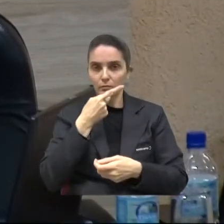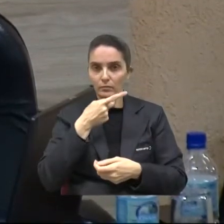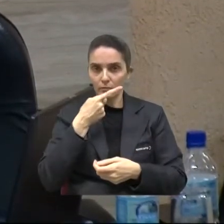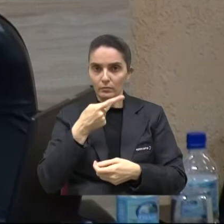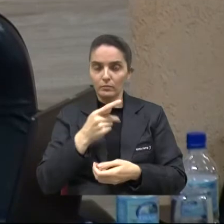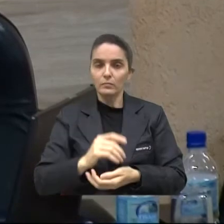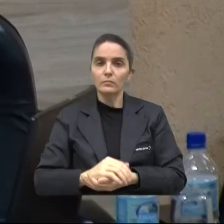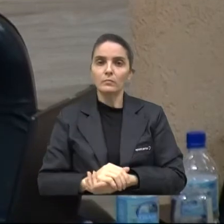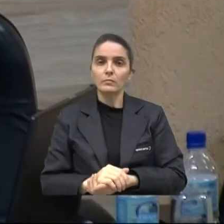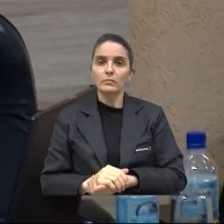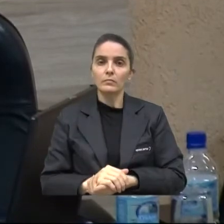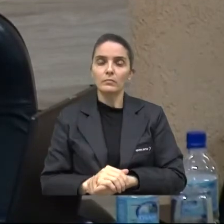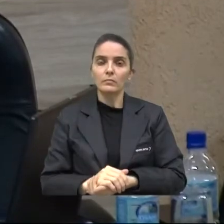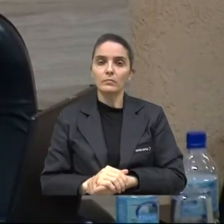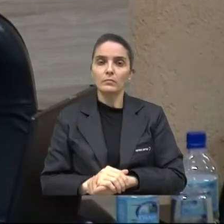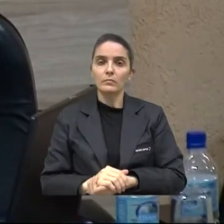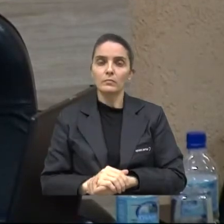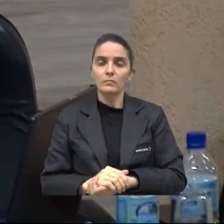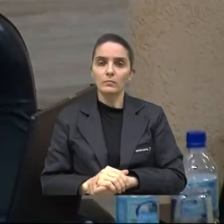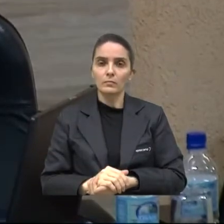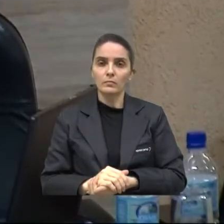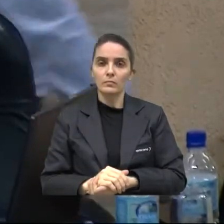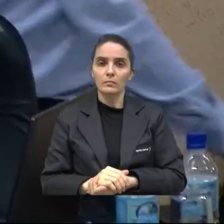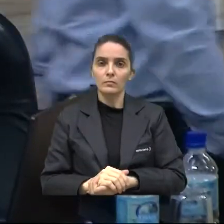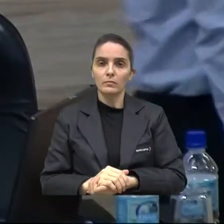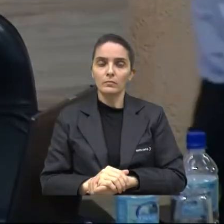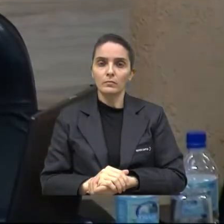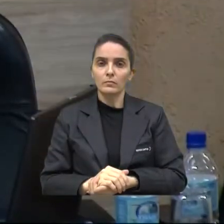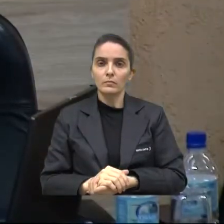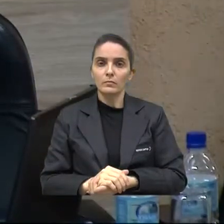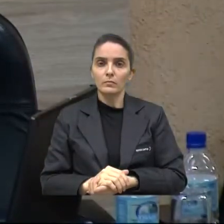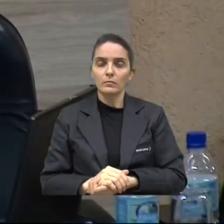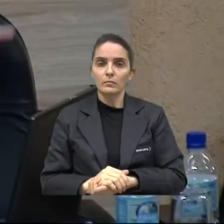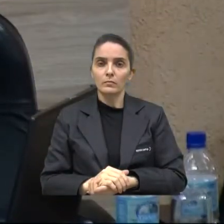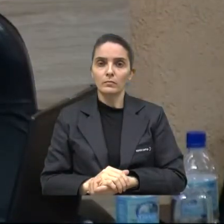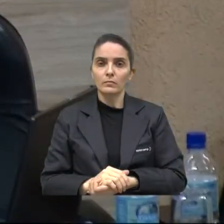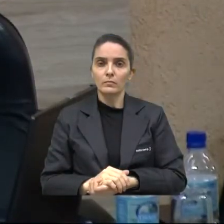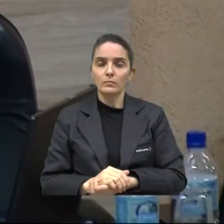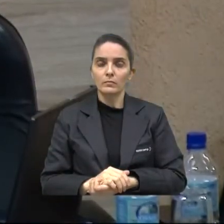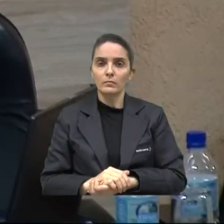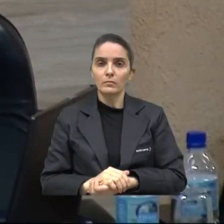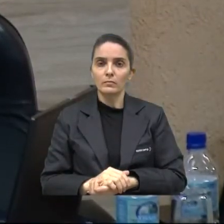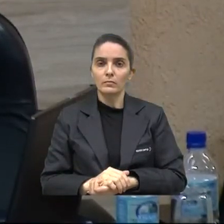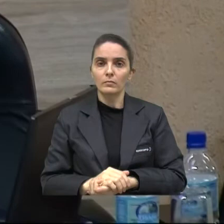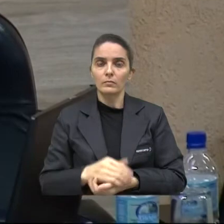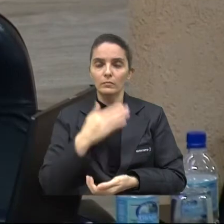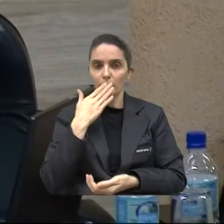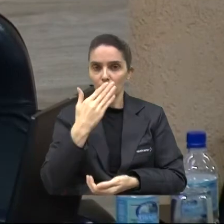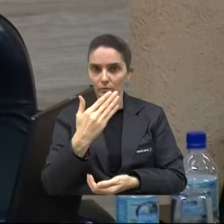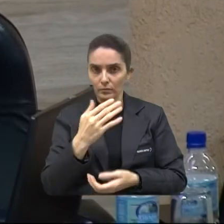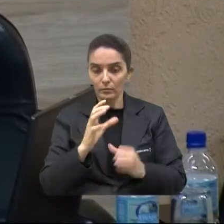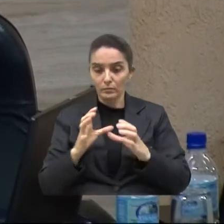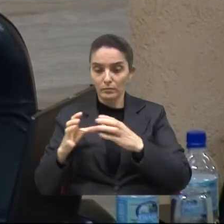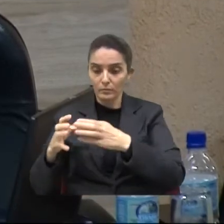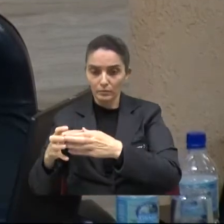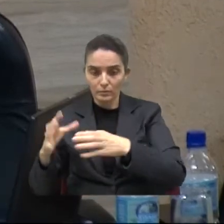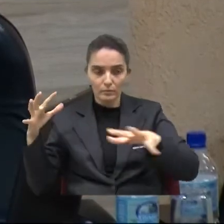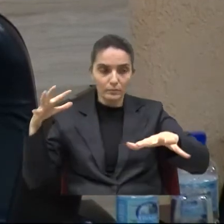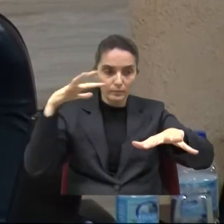bom som, que peço, por demais, que tanto o movimento quanto